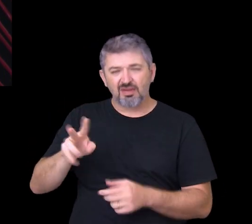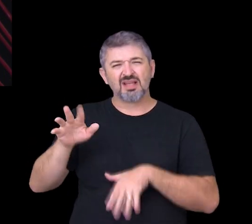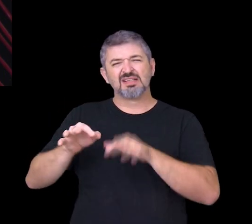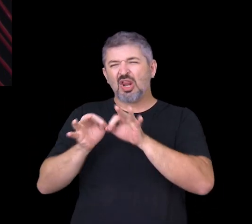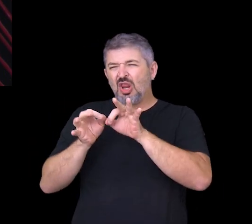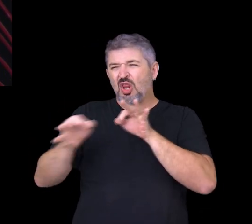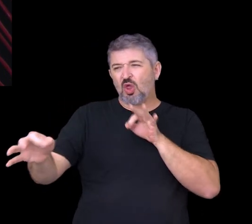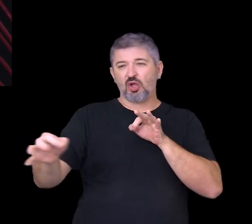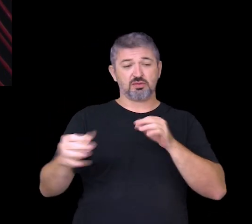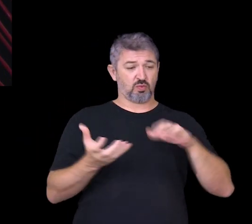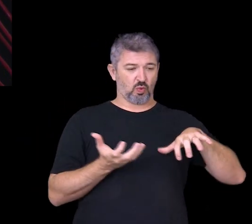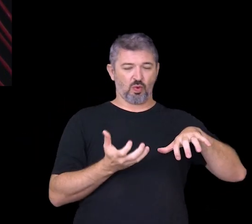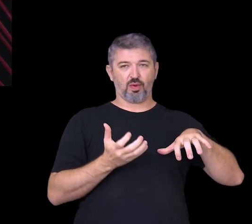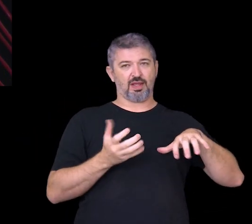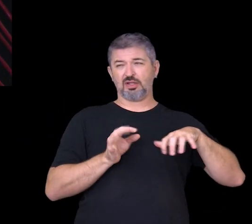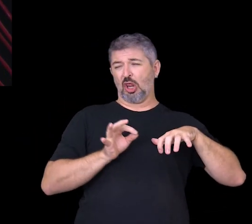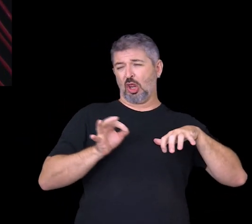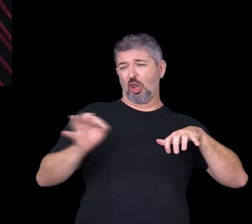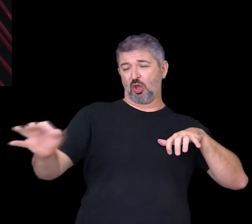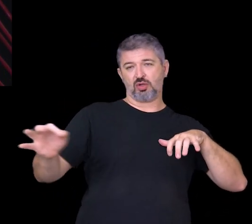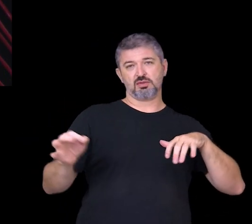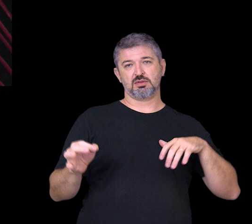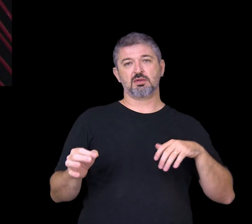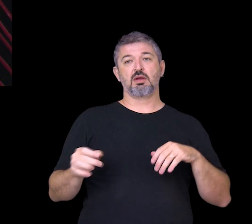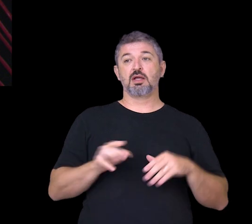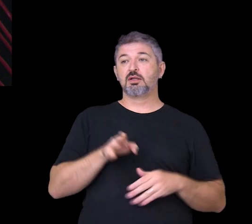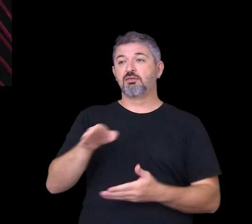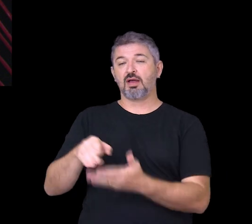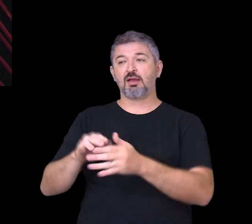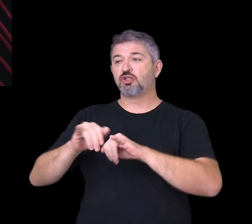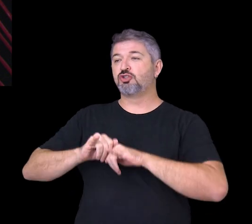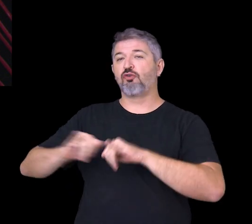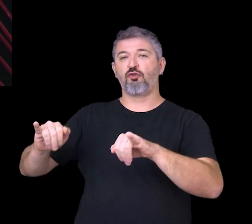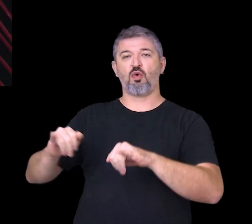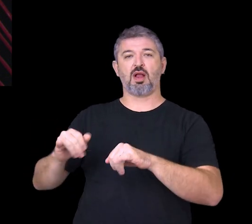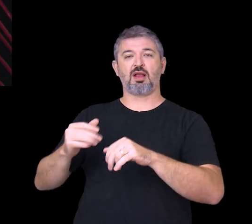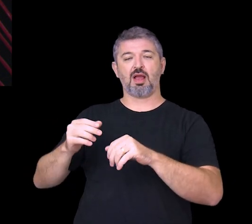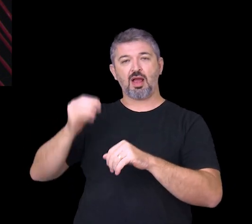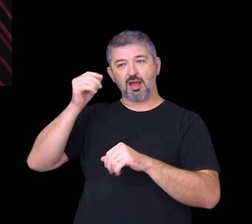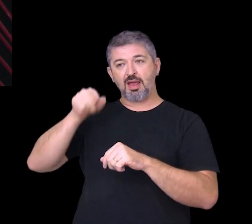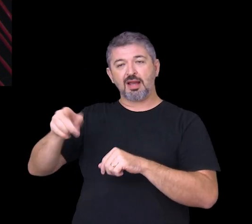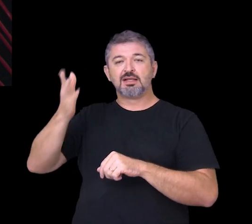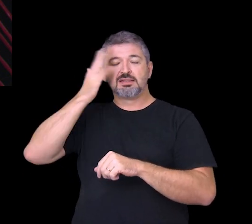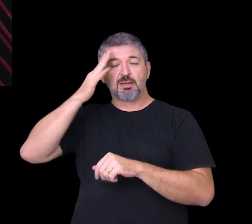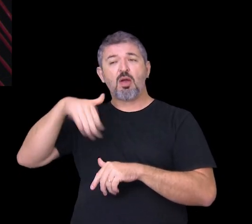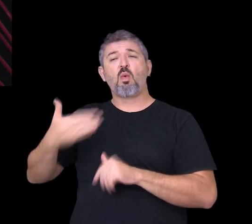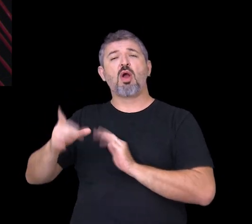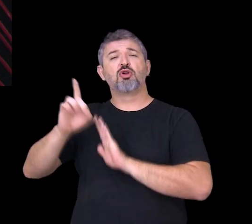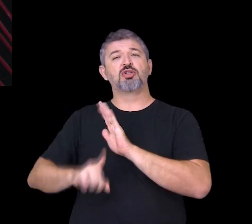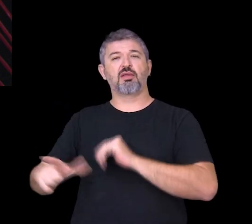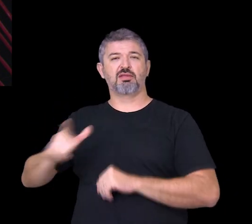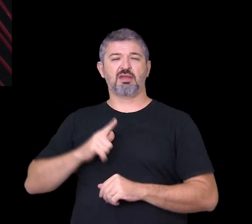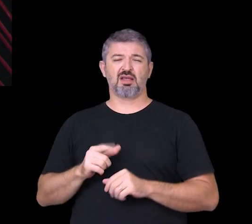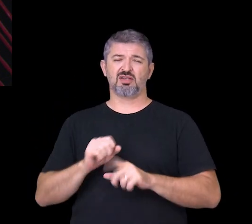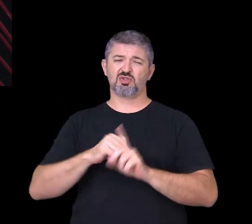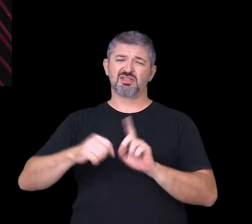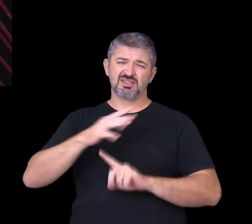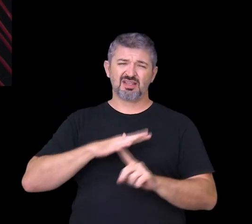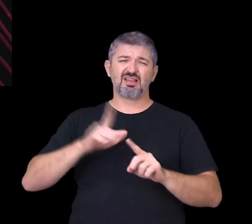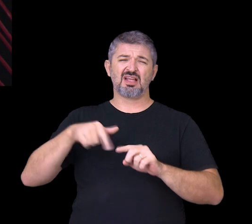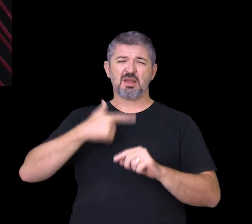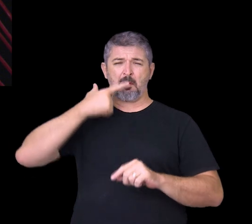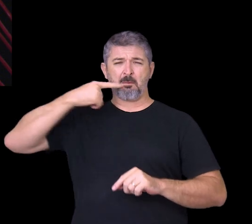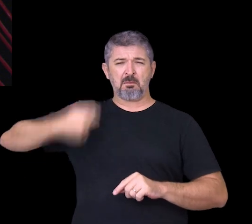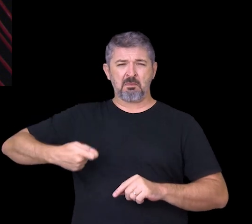até distante aqui do Congresso Nacional, é difundindo o conhecimento dos seus direitos. Porque a gente vive numa sociedade machista,